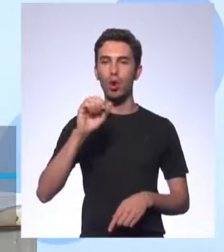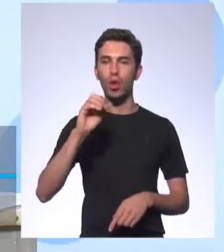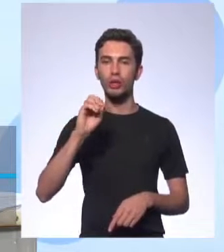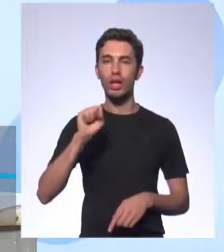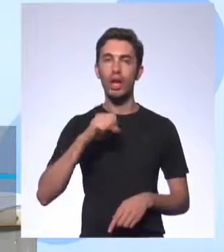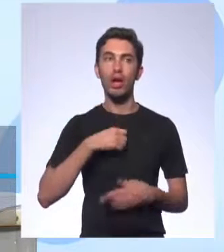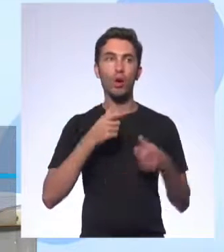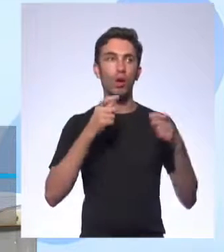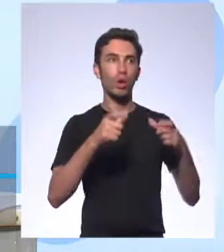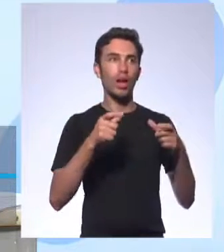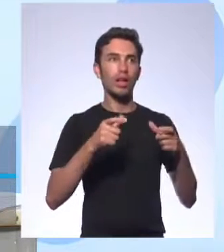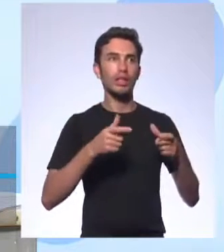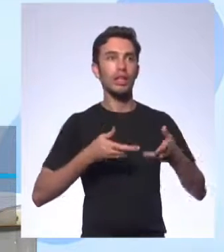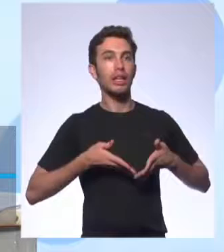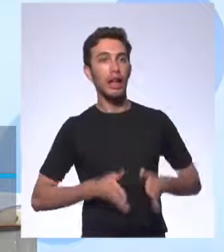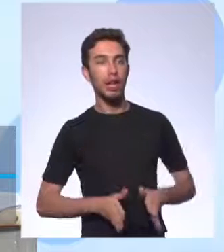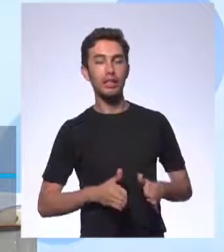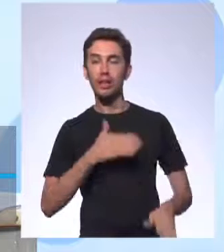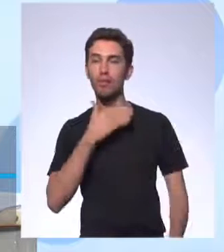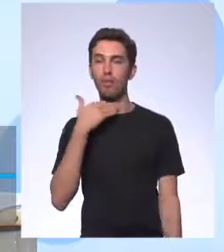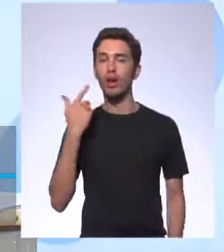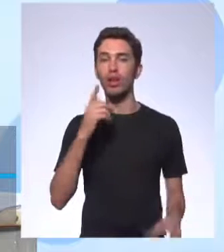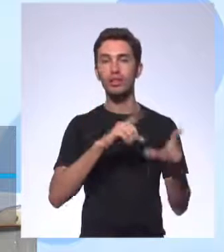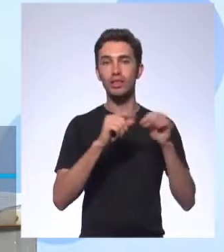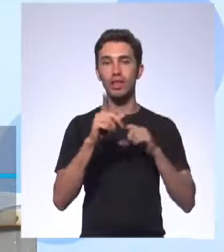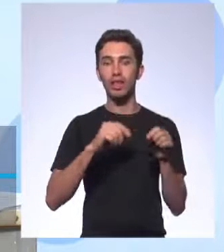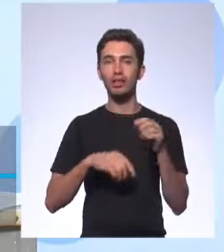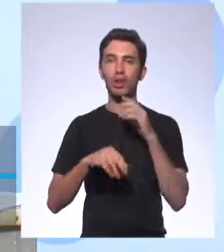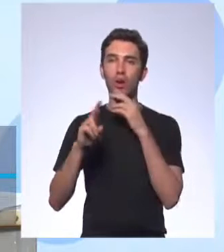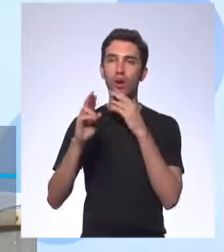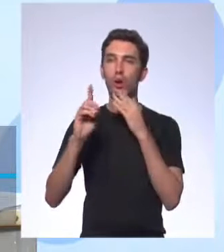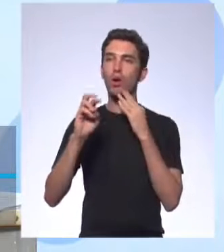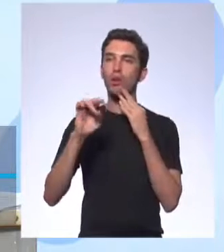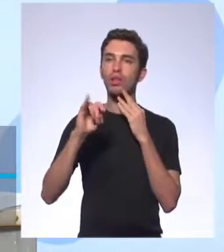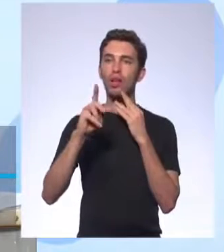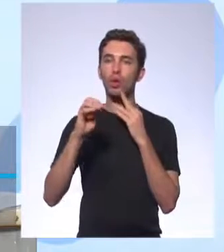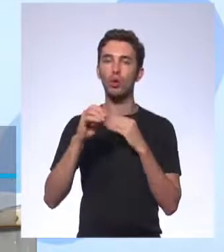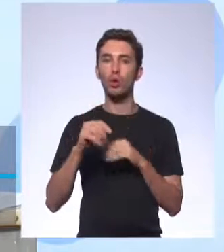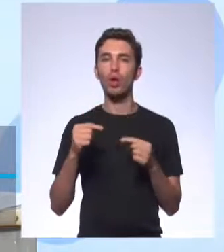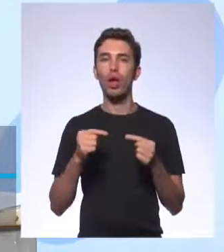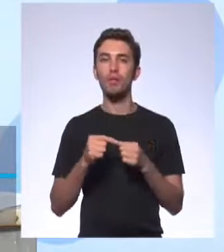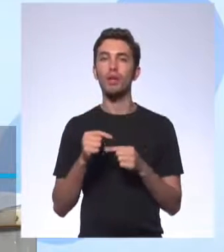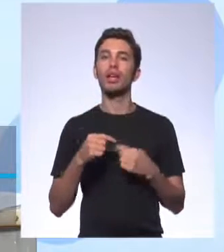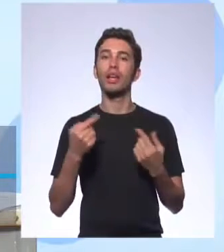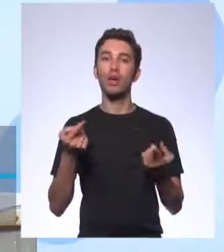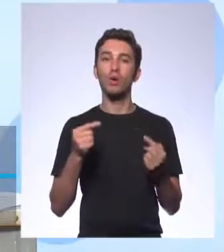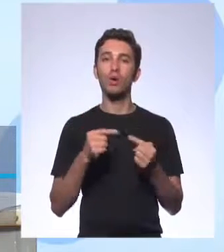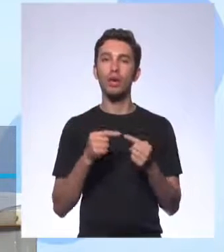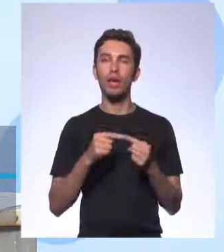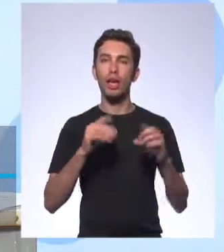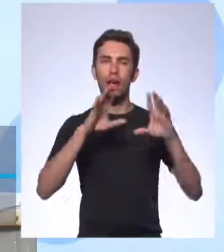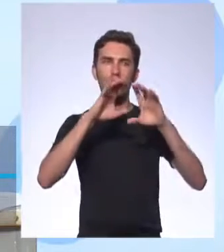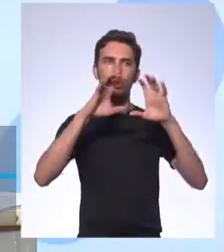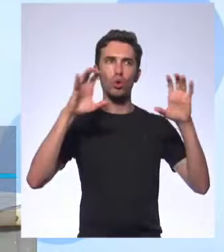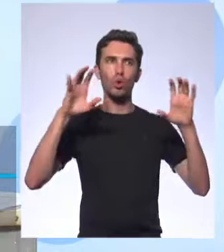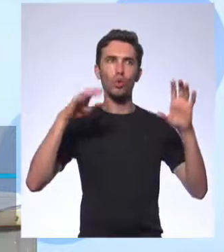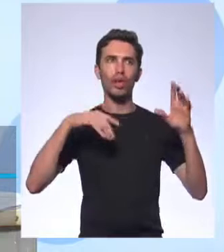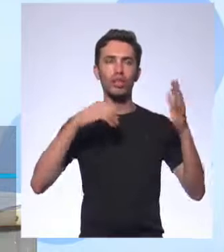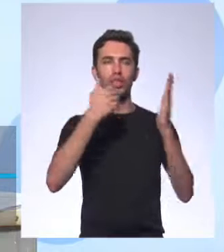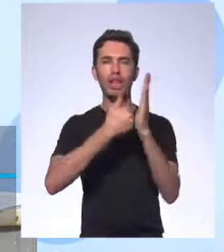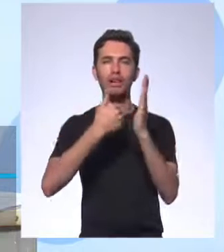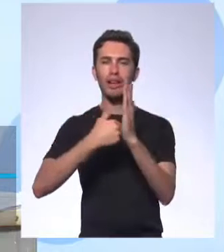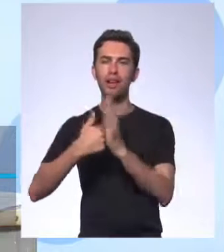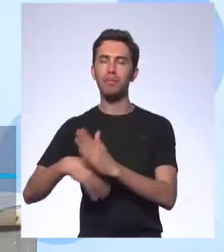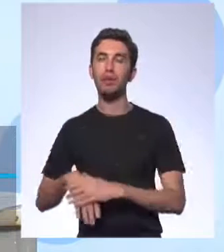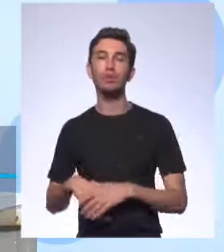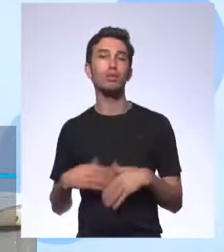e morrem as estrelas. Aí o professor Rodrigo colocou assim, nebulosa é nuvem de fragmentos. Professor